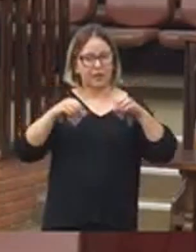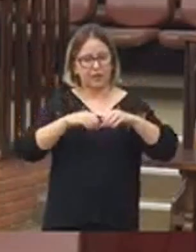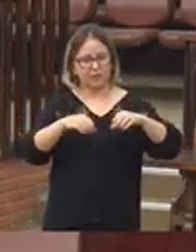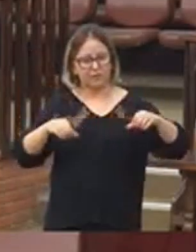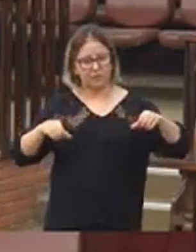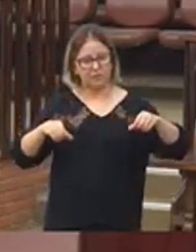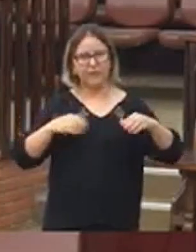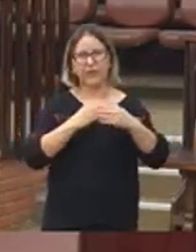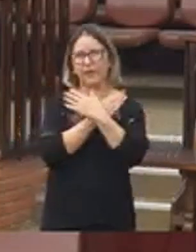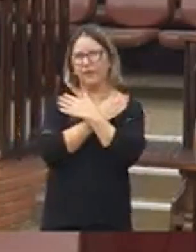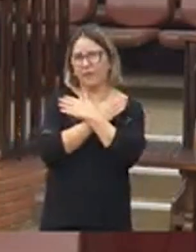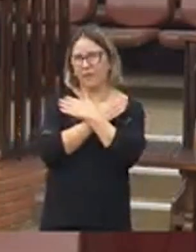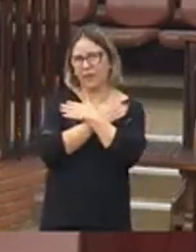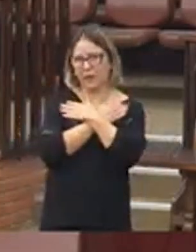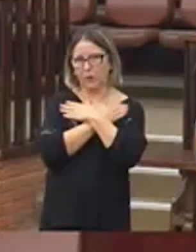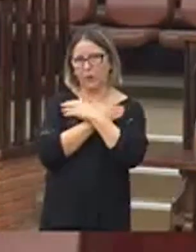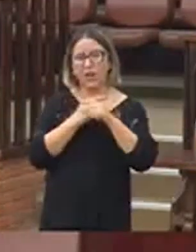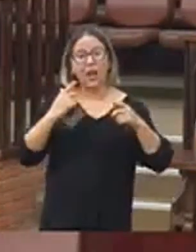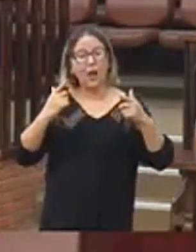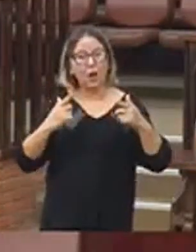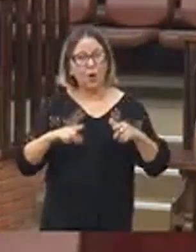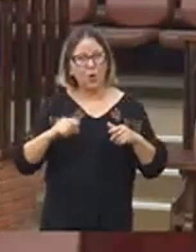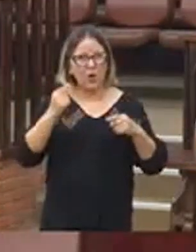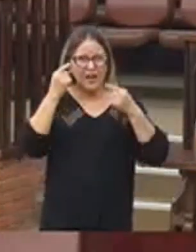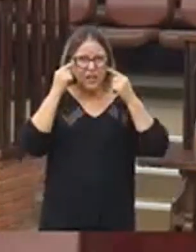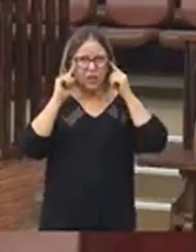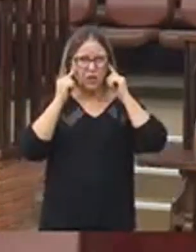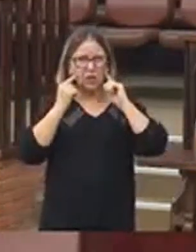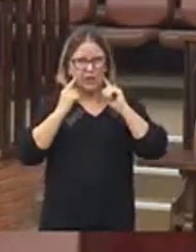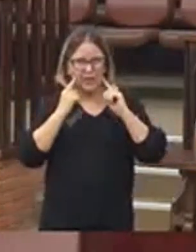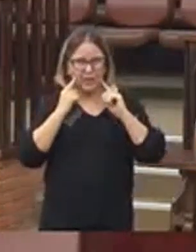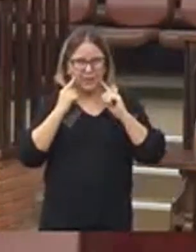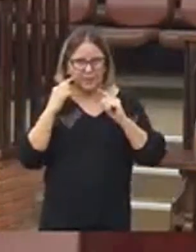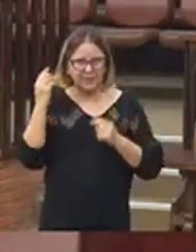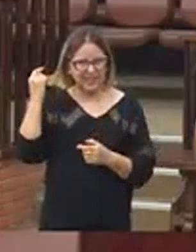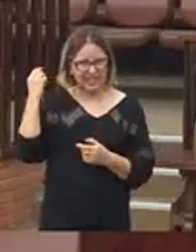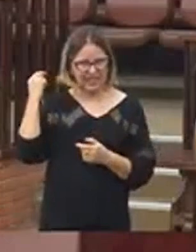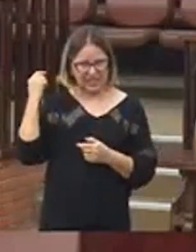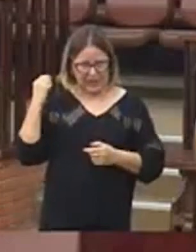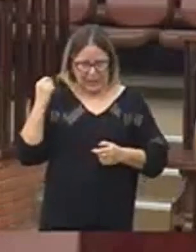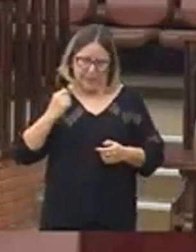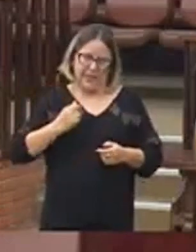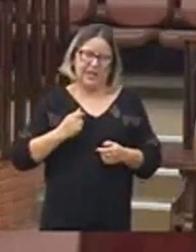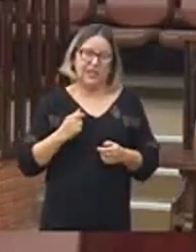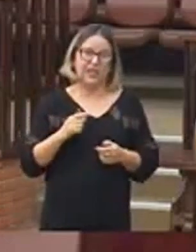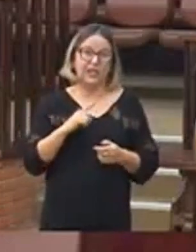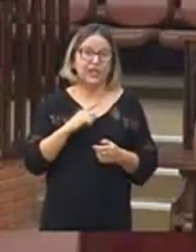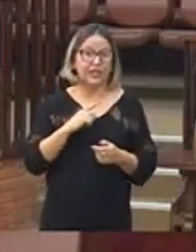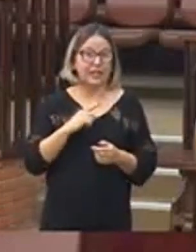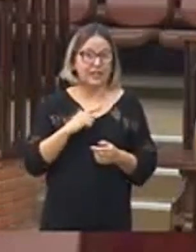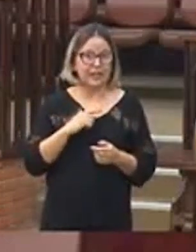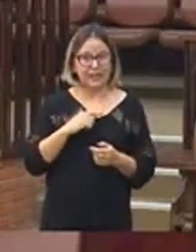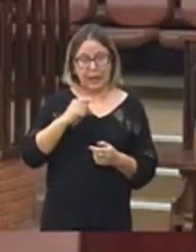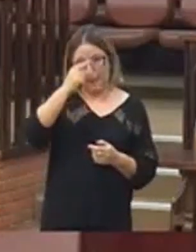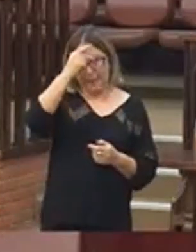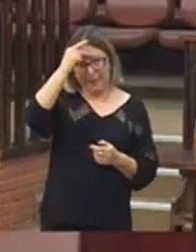aquelas mulheres que eram contratadas, que eram chamadas de carpideiras.